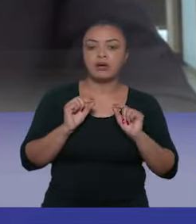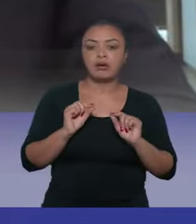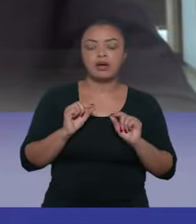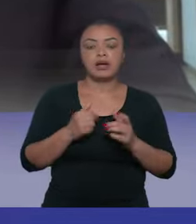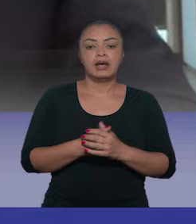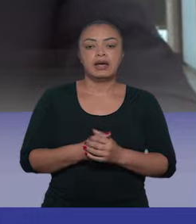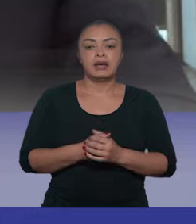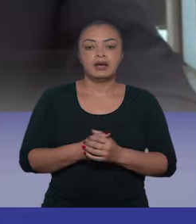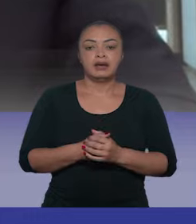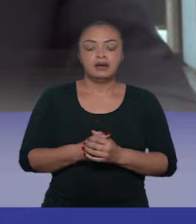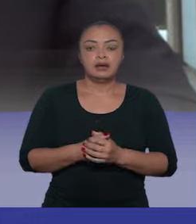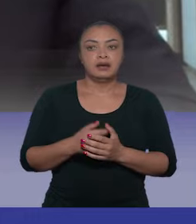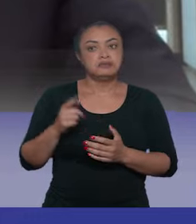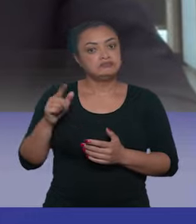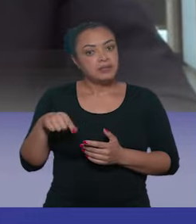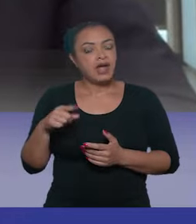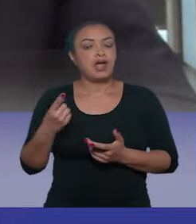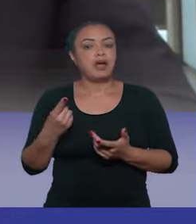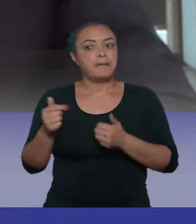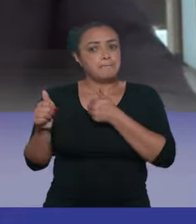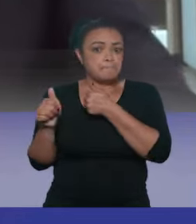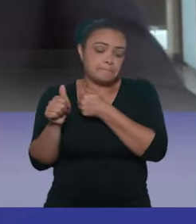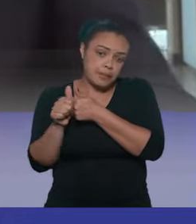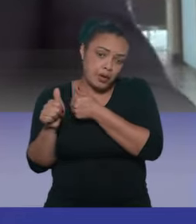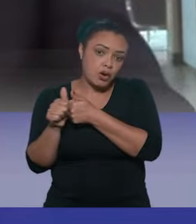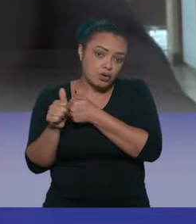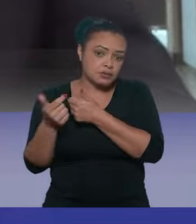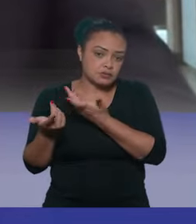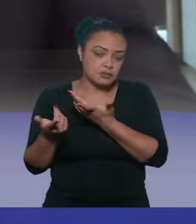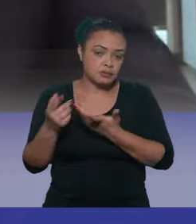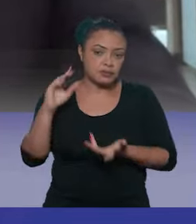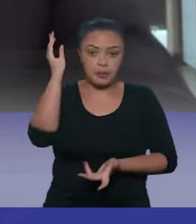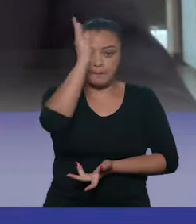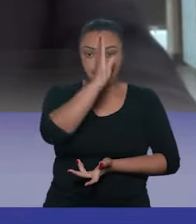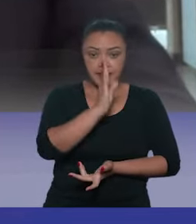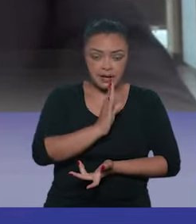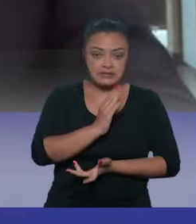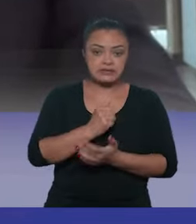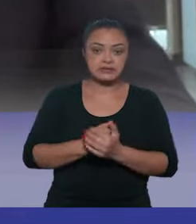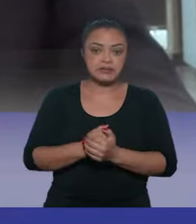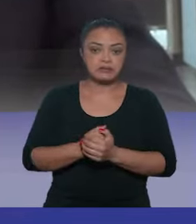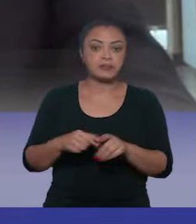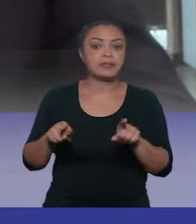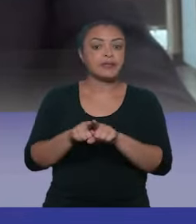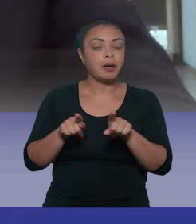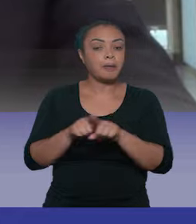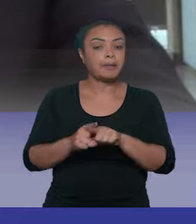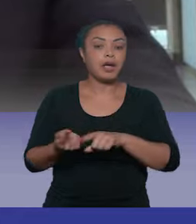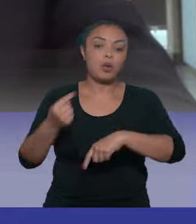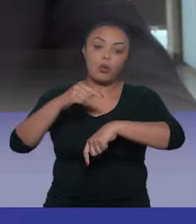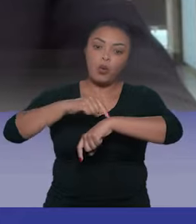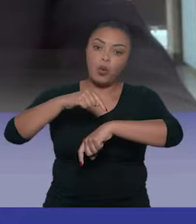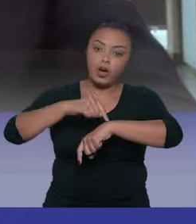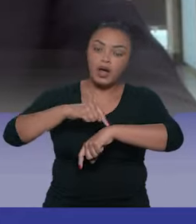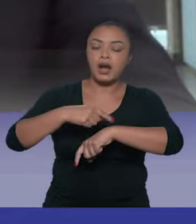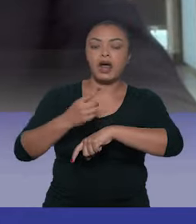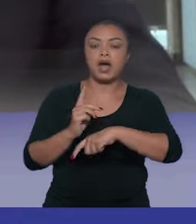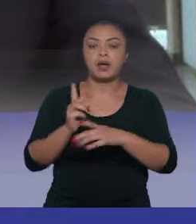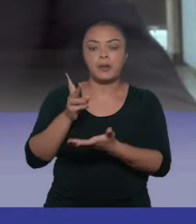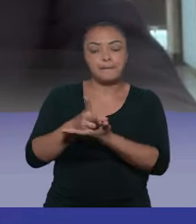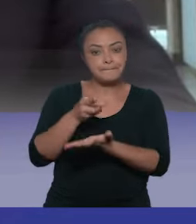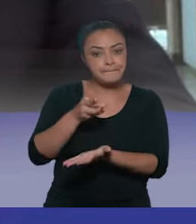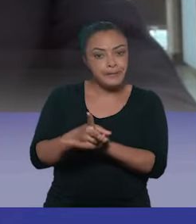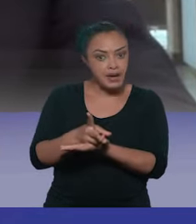alguns benefícios de ser razoavelmente próximo, né, ao Brasil, e a gente está no mesmo fuso horário, ou às